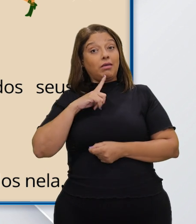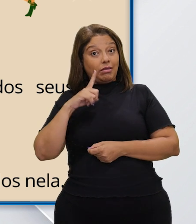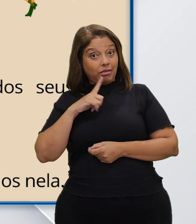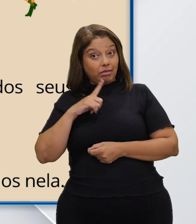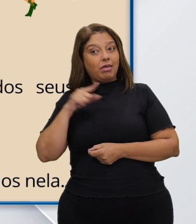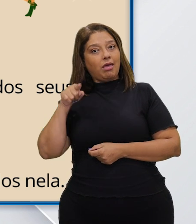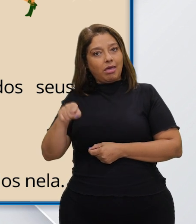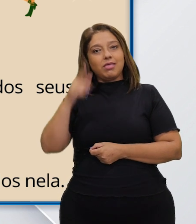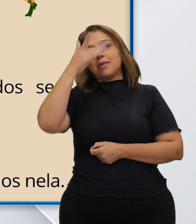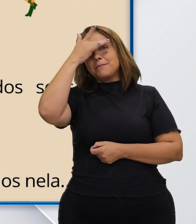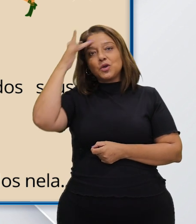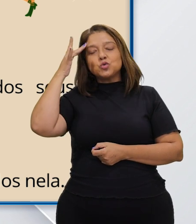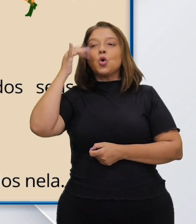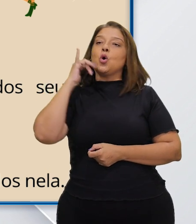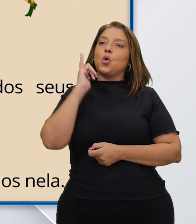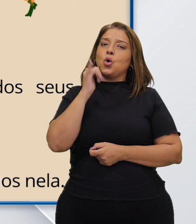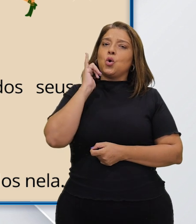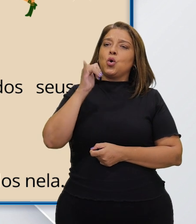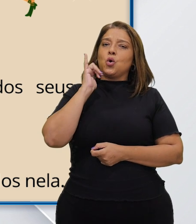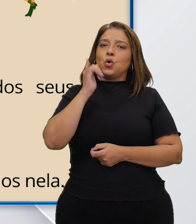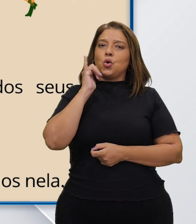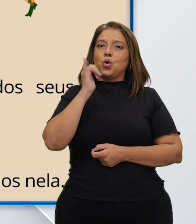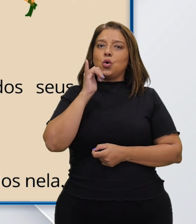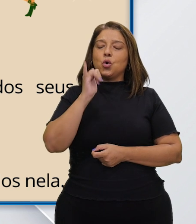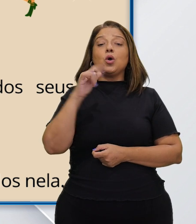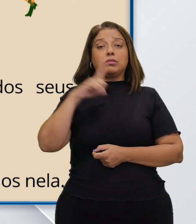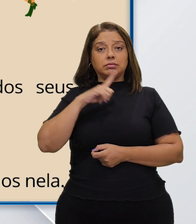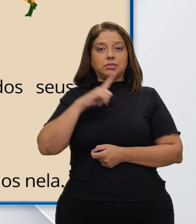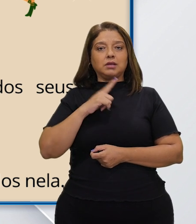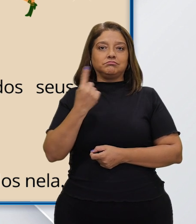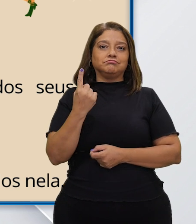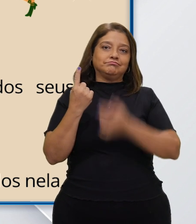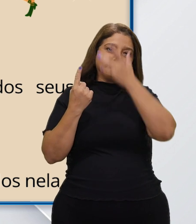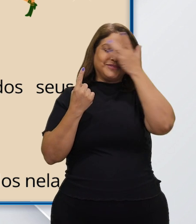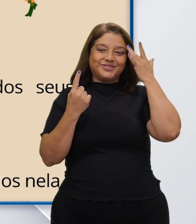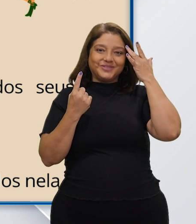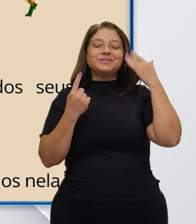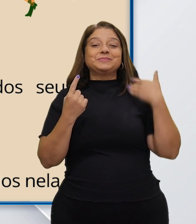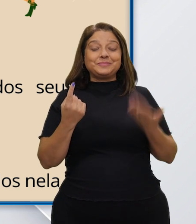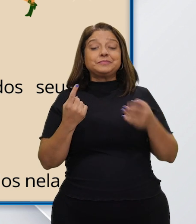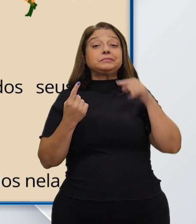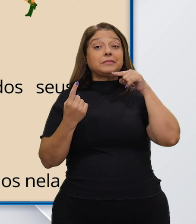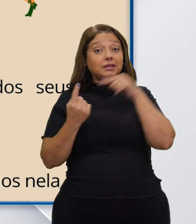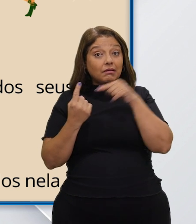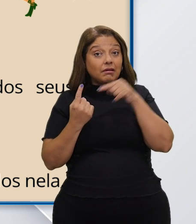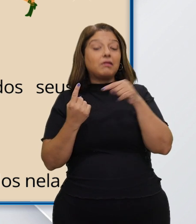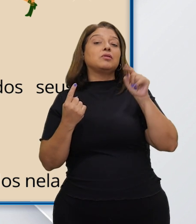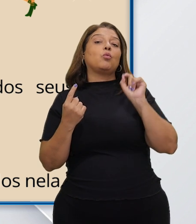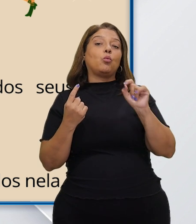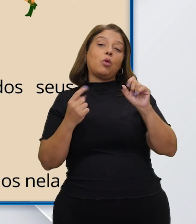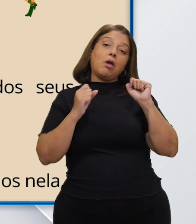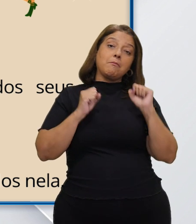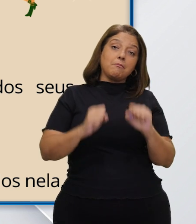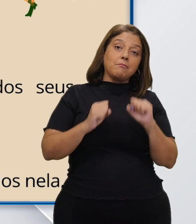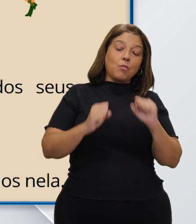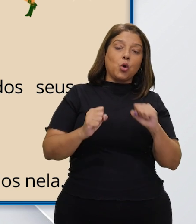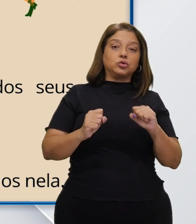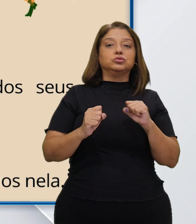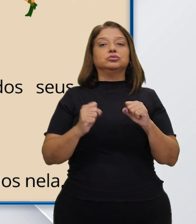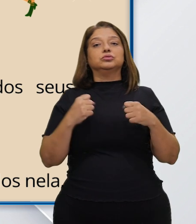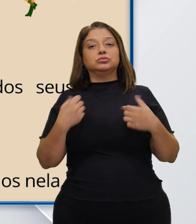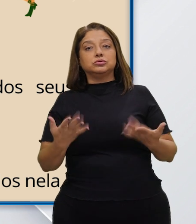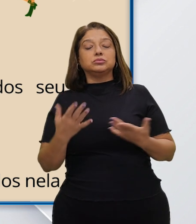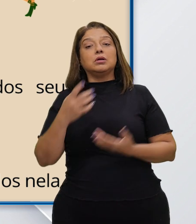é contada, o conto é sempre uma história contada por um narrador. E esse narrador, ele pode ser um